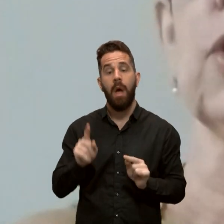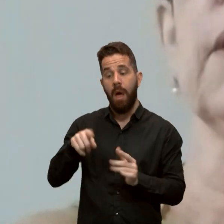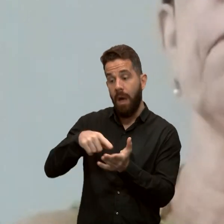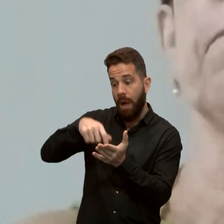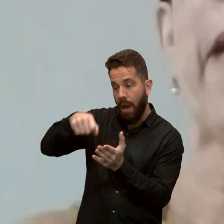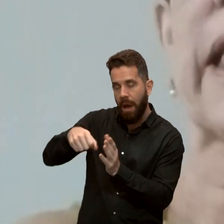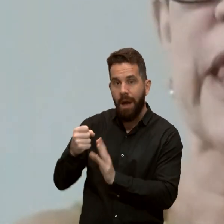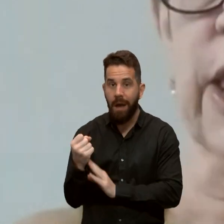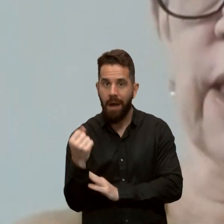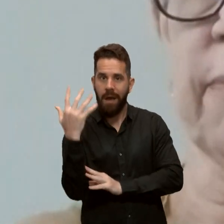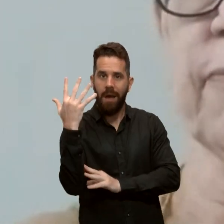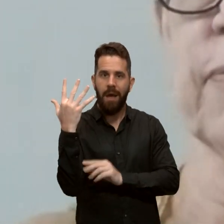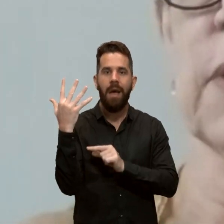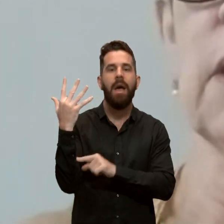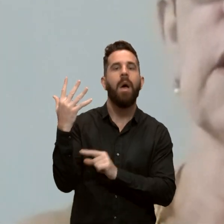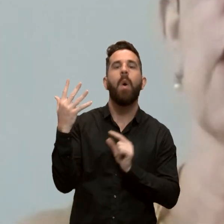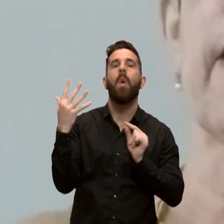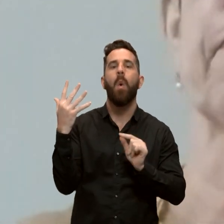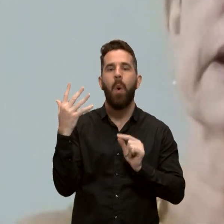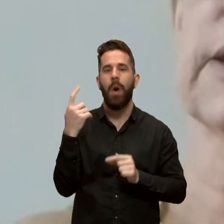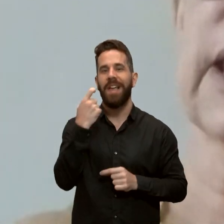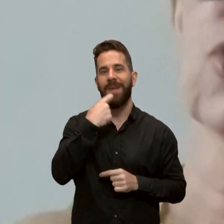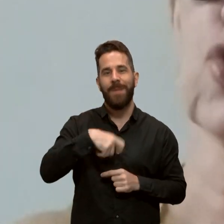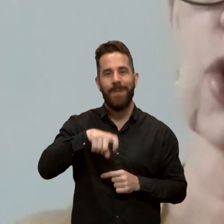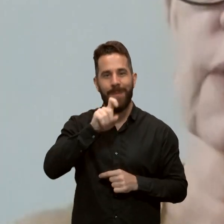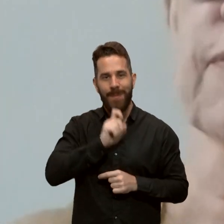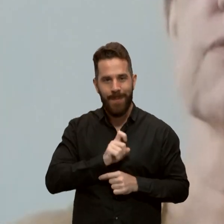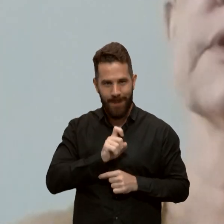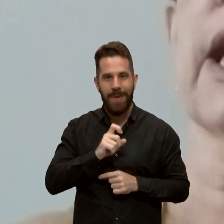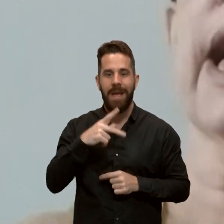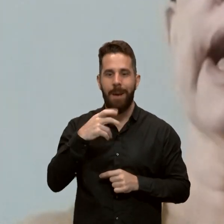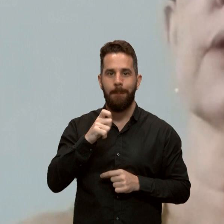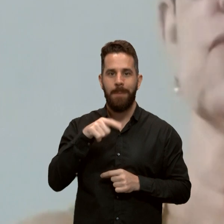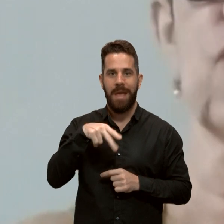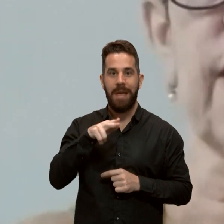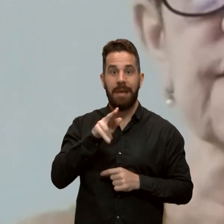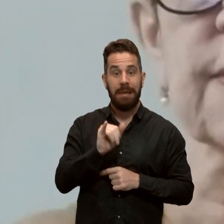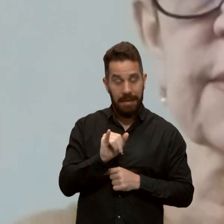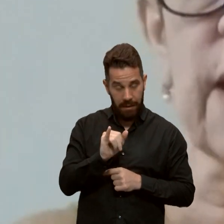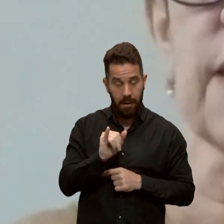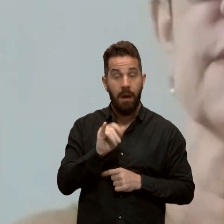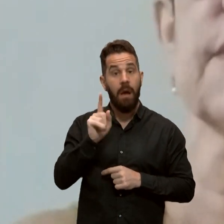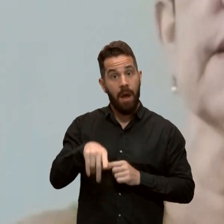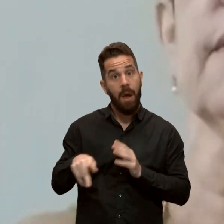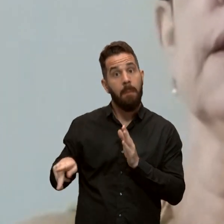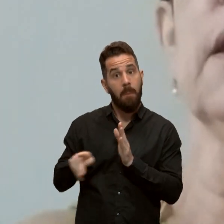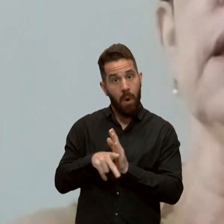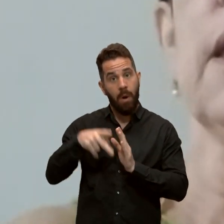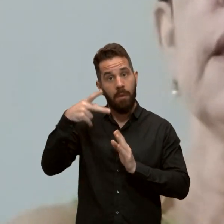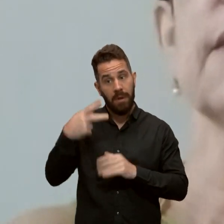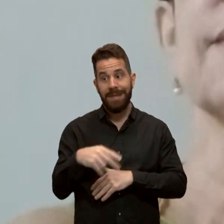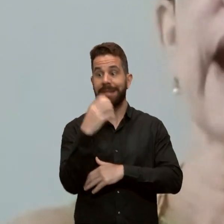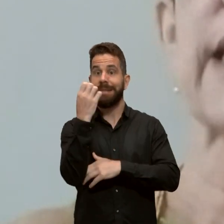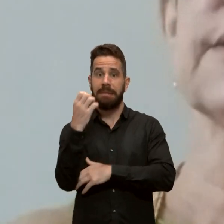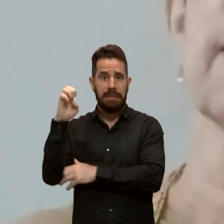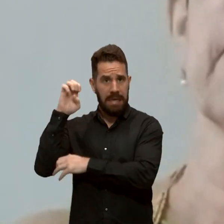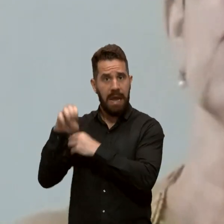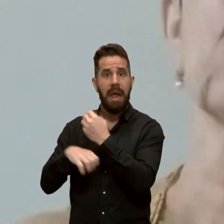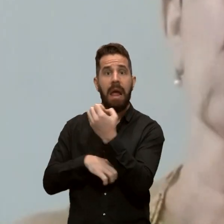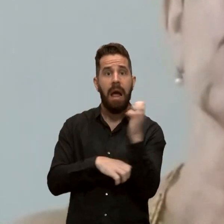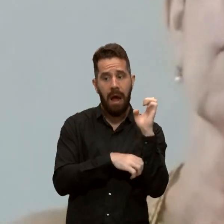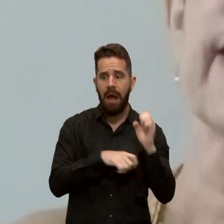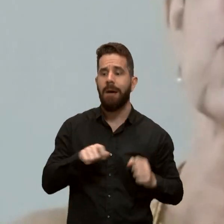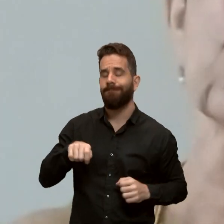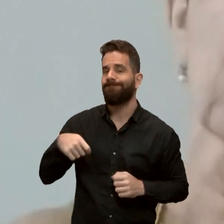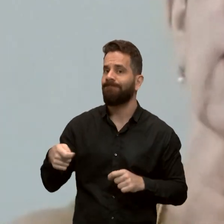muda de pequi, que é uma planta nativa do Cerrado, de resistência, e traz